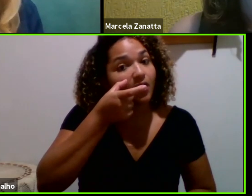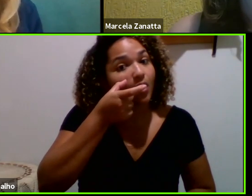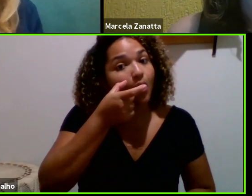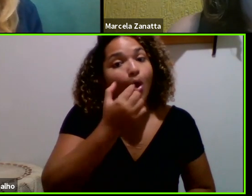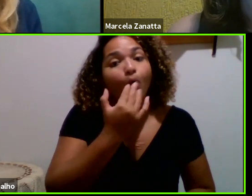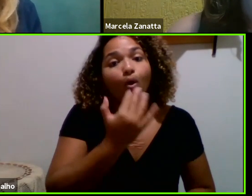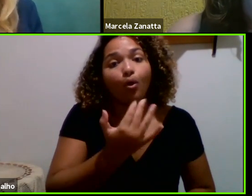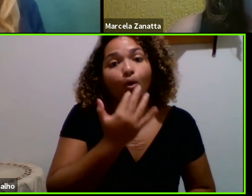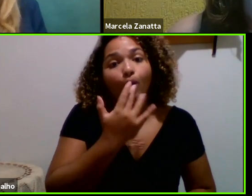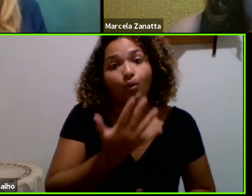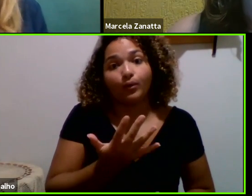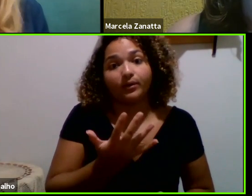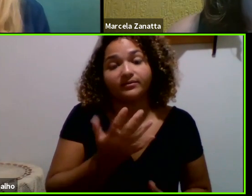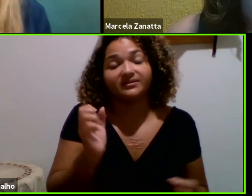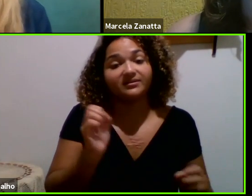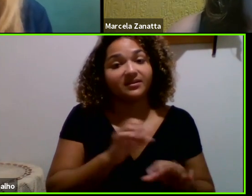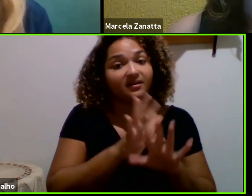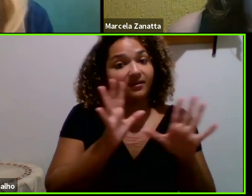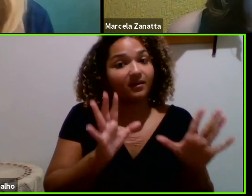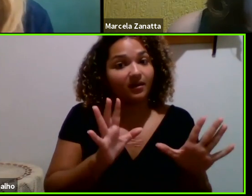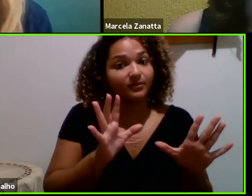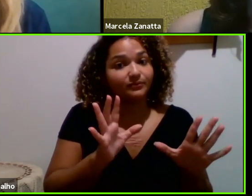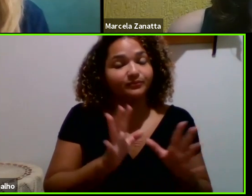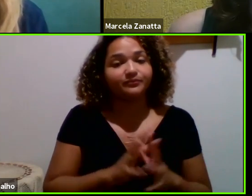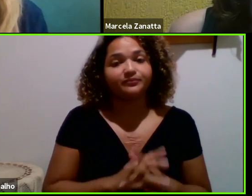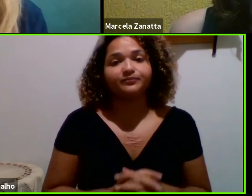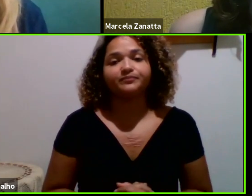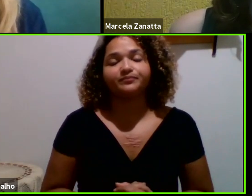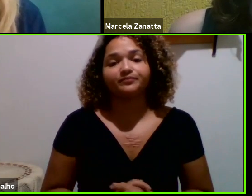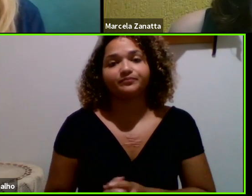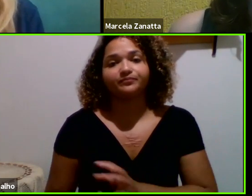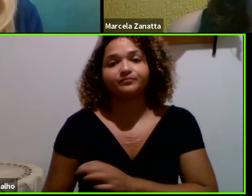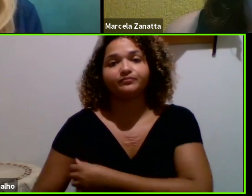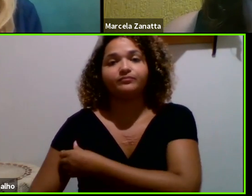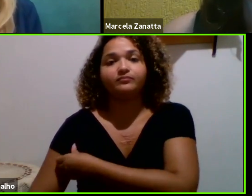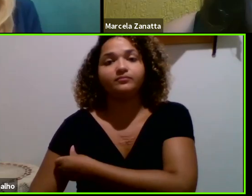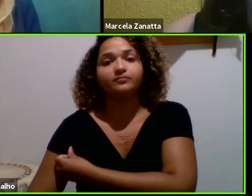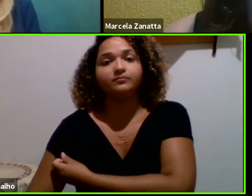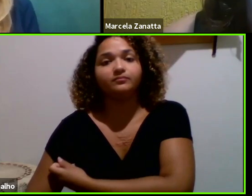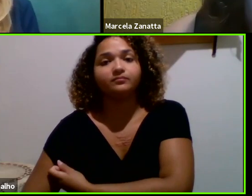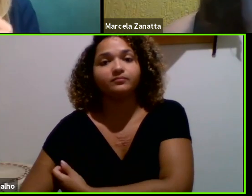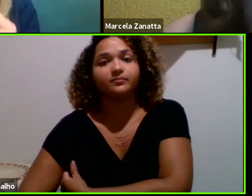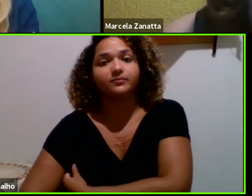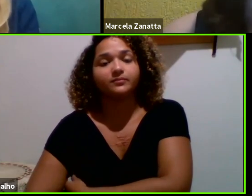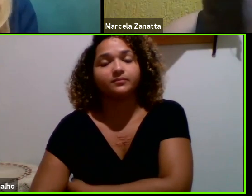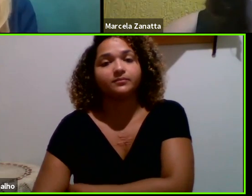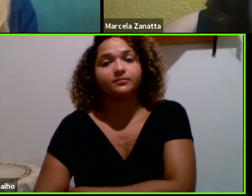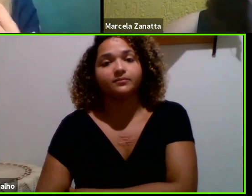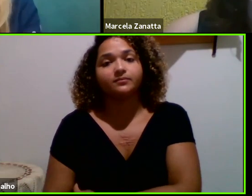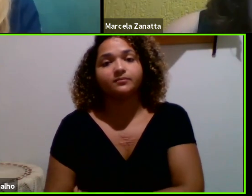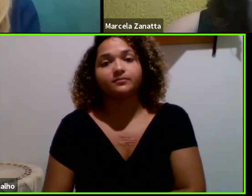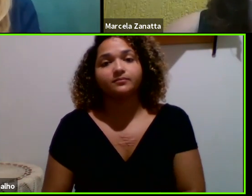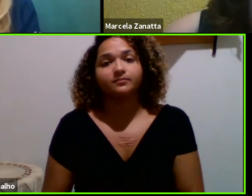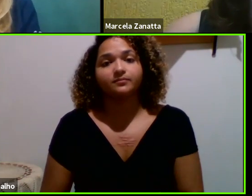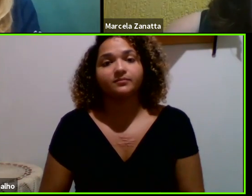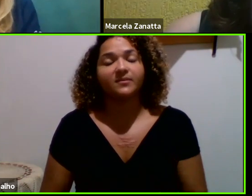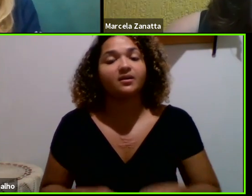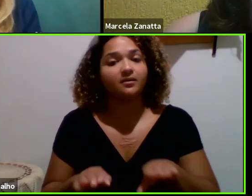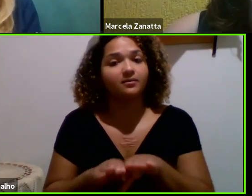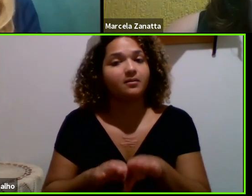líquido amniótico claro. Um ponto que eu gostaria de chamar a ausculta. Então, aquela